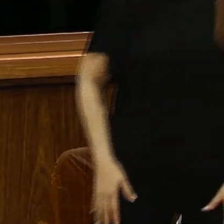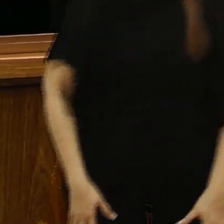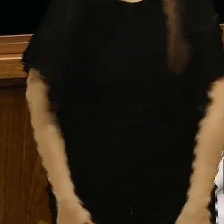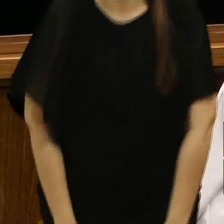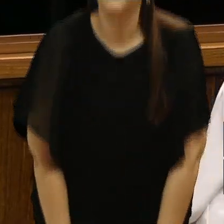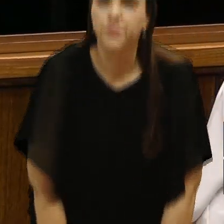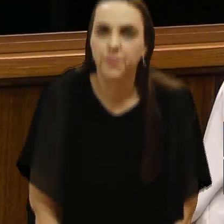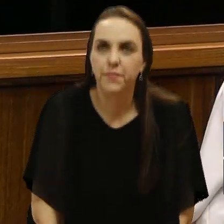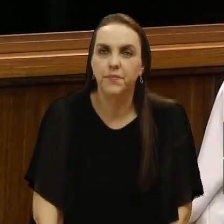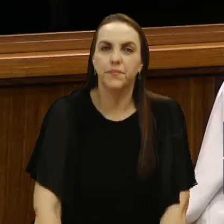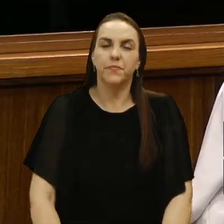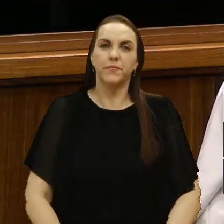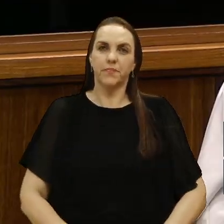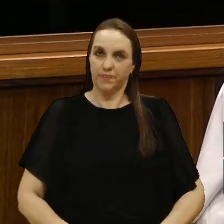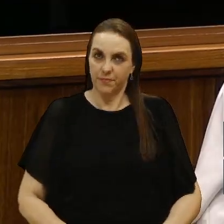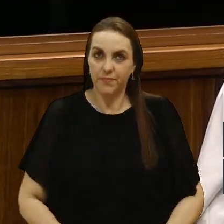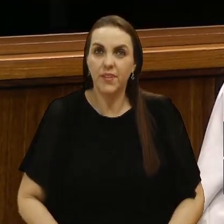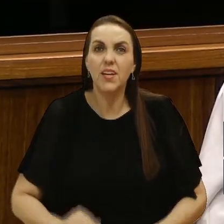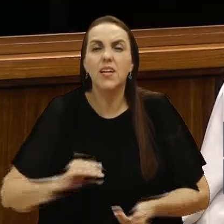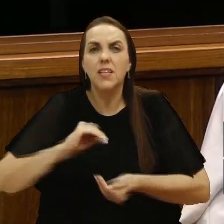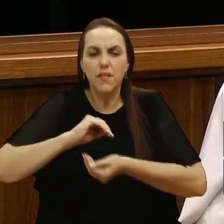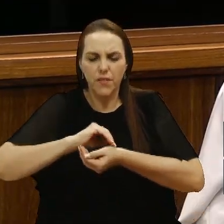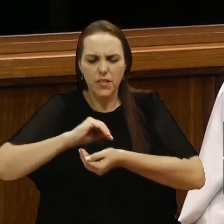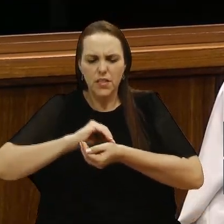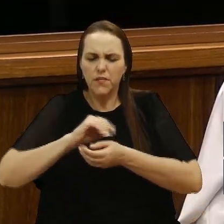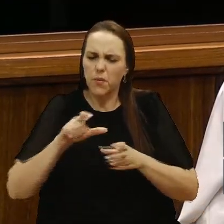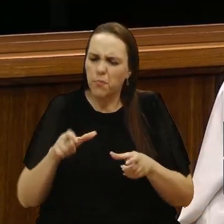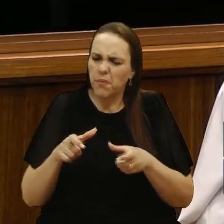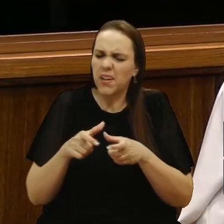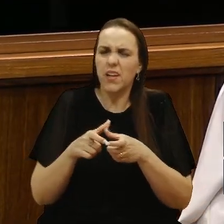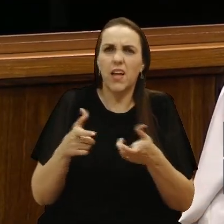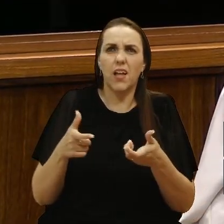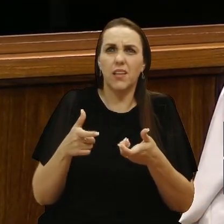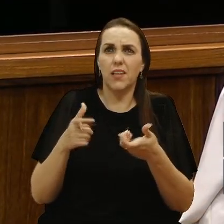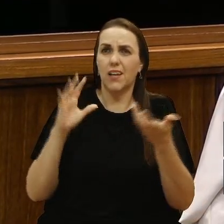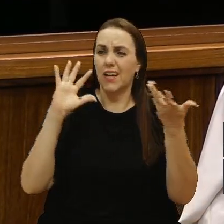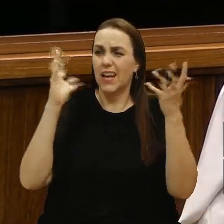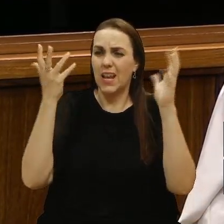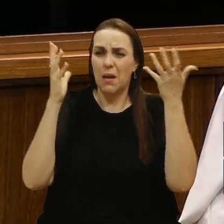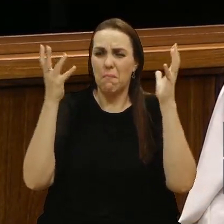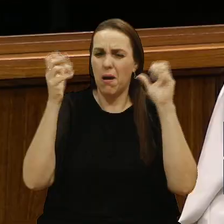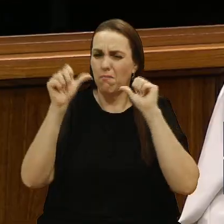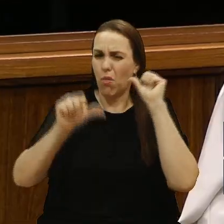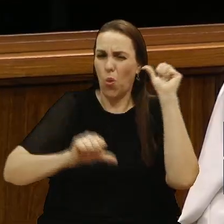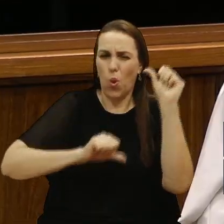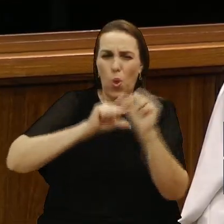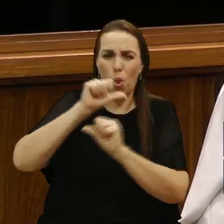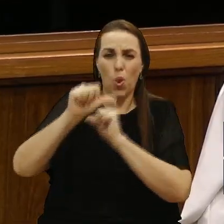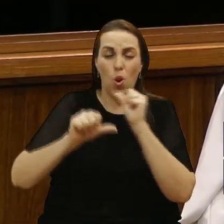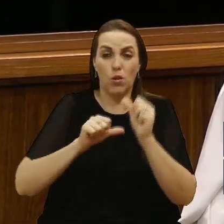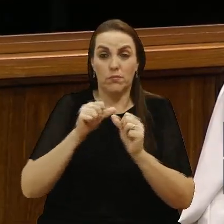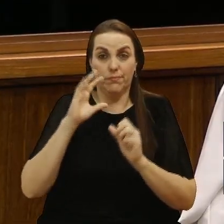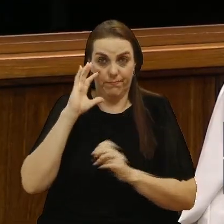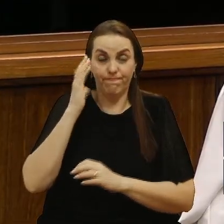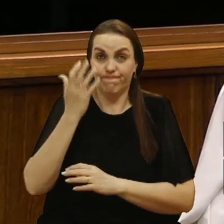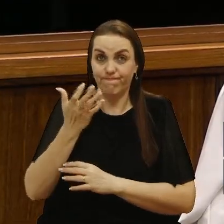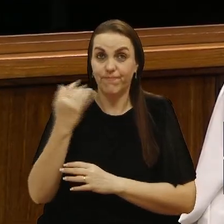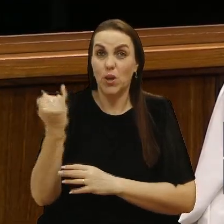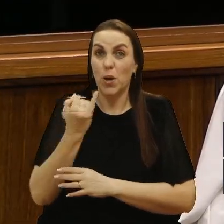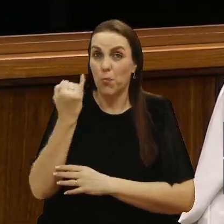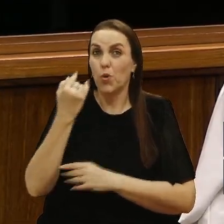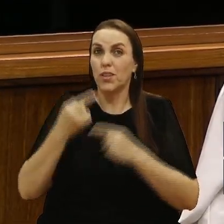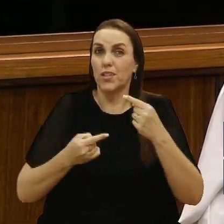num momento onde as catástrofes climáticas são tão latentes. Então, é importantíssimo nós debatermos